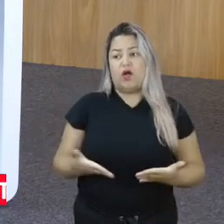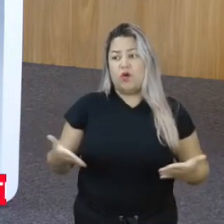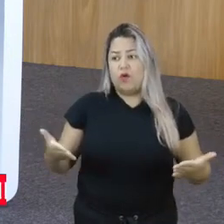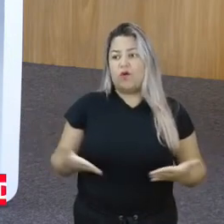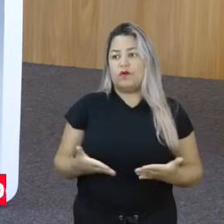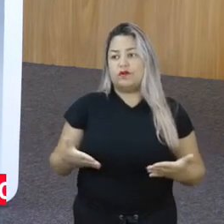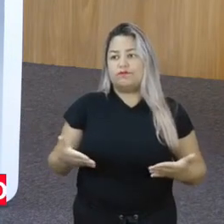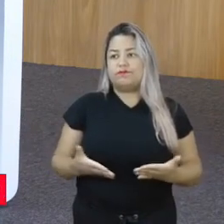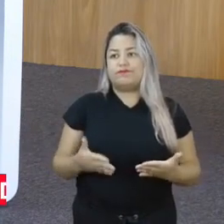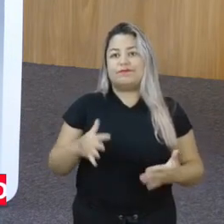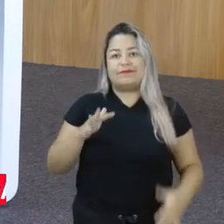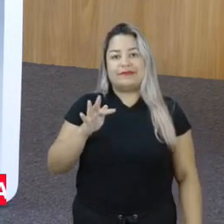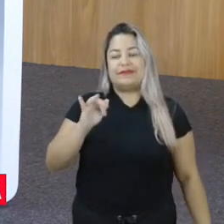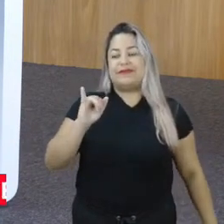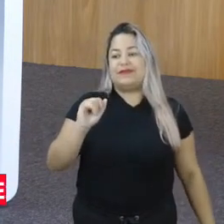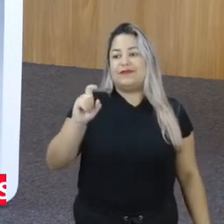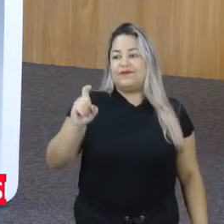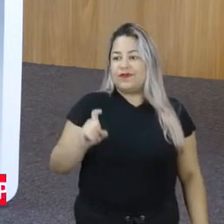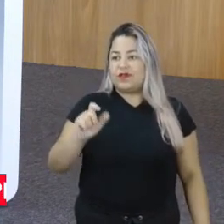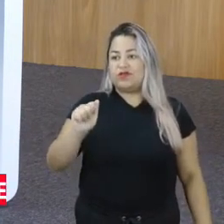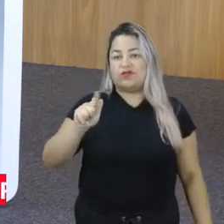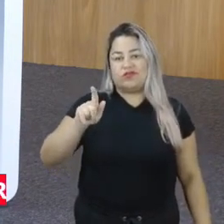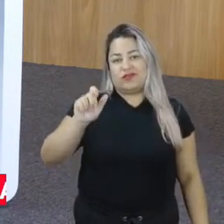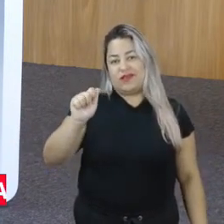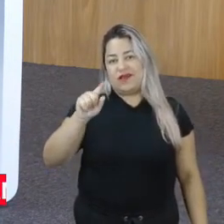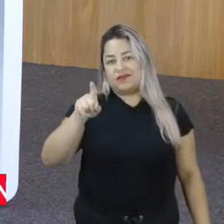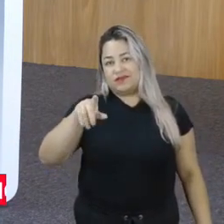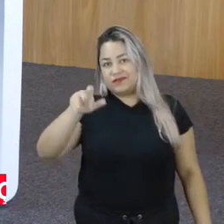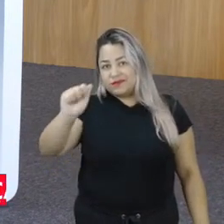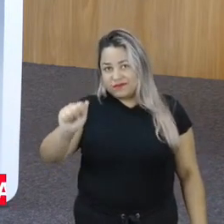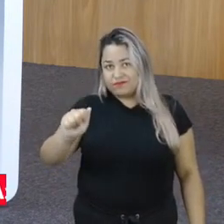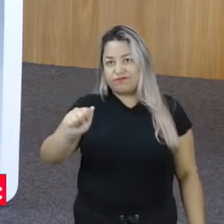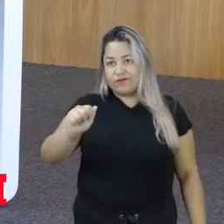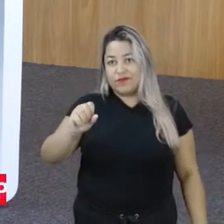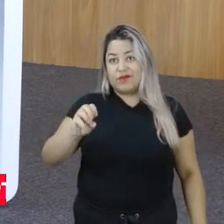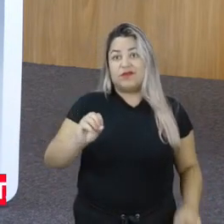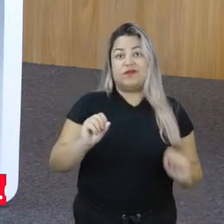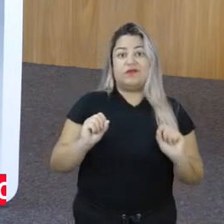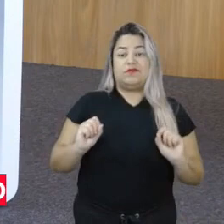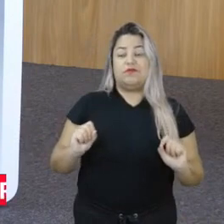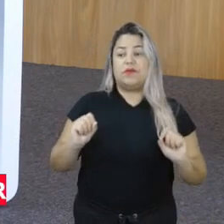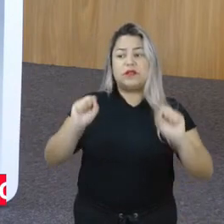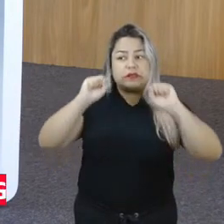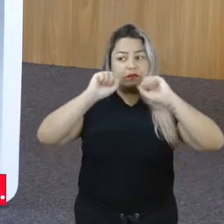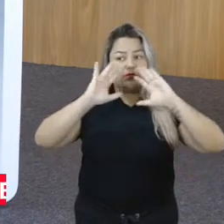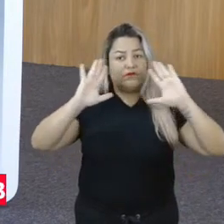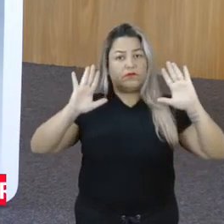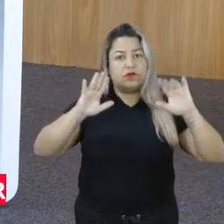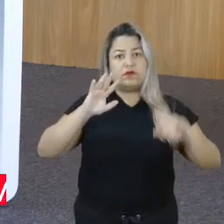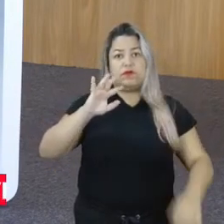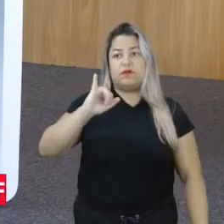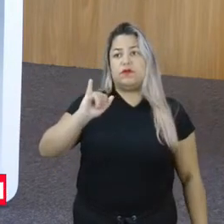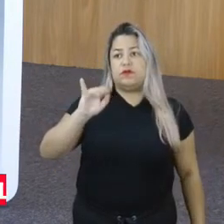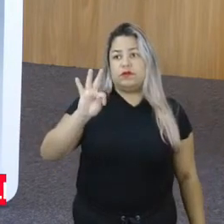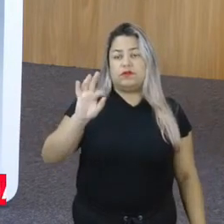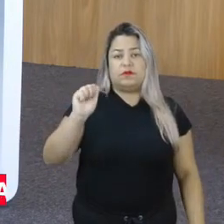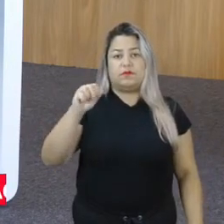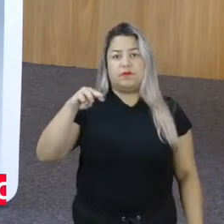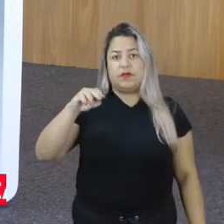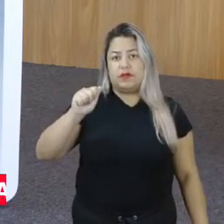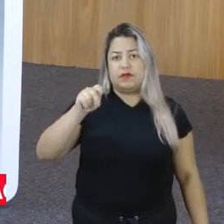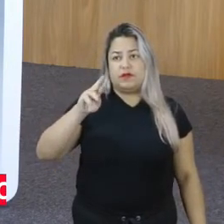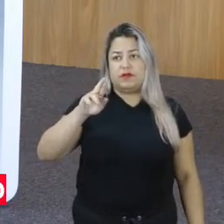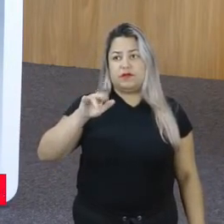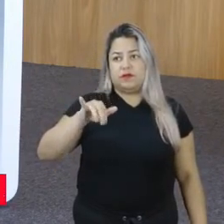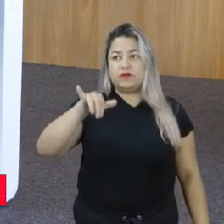momento, na faixa de Gaza. Eu queria que você falasse da importância desses esclarecimentos que estão sendo feitos pelo Itamaraty sobre a posição